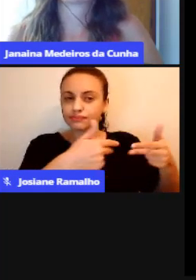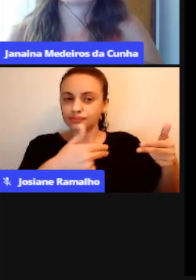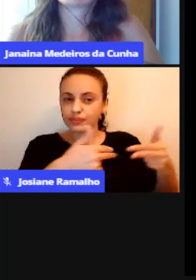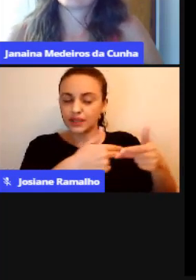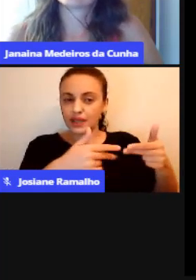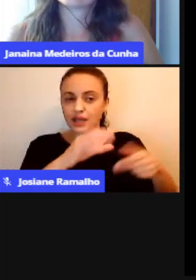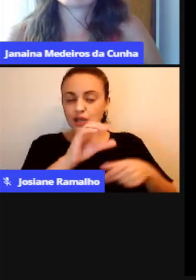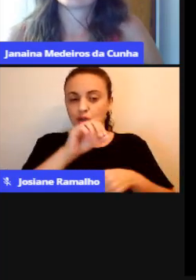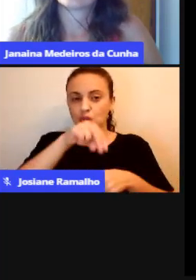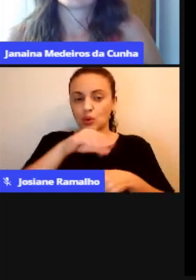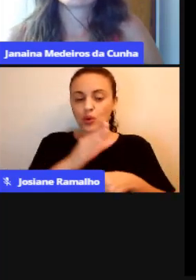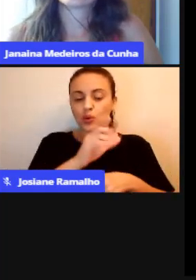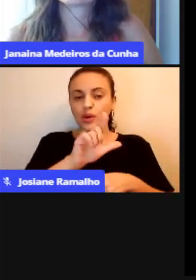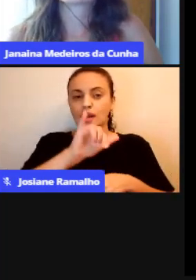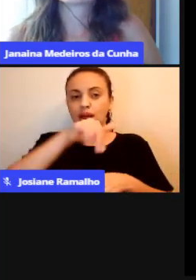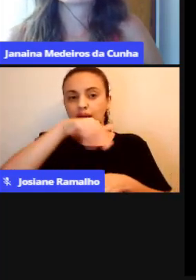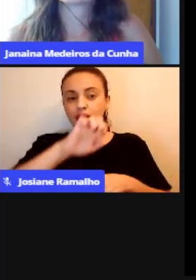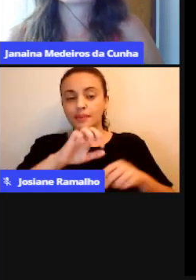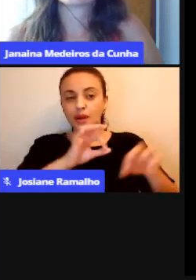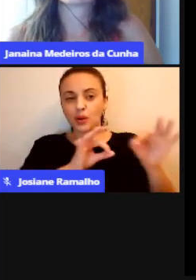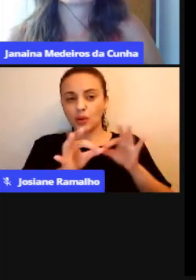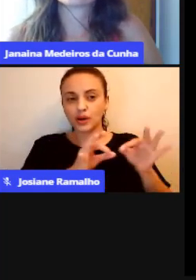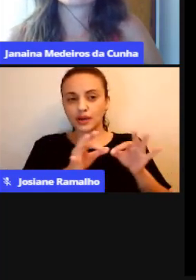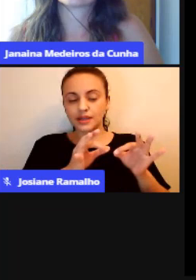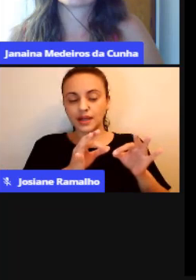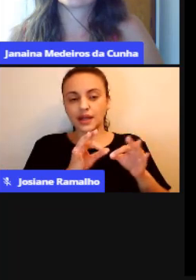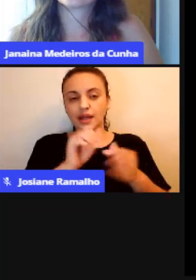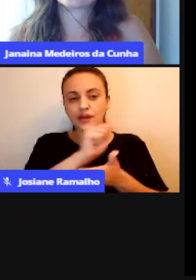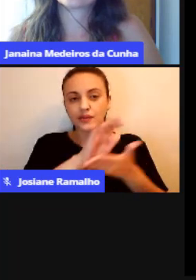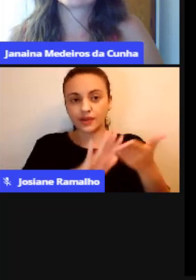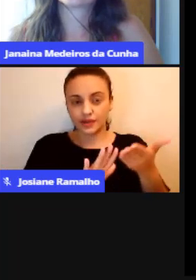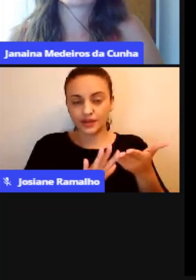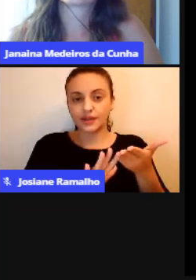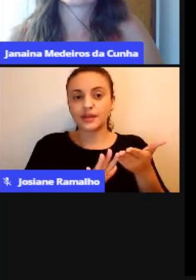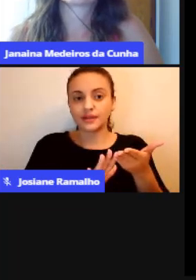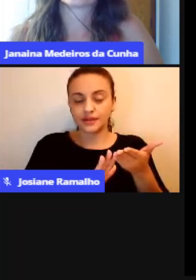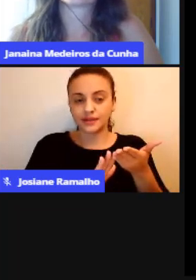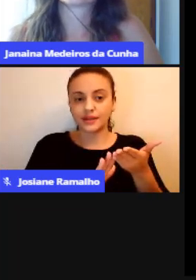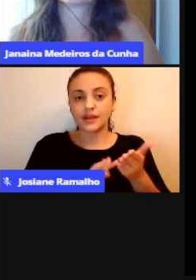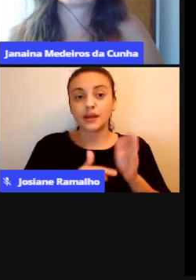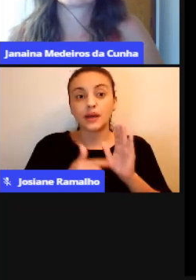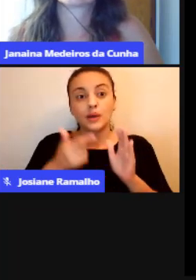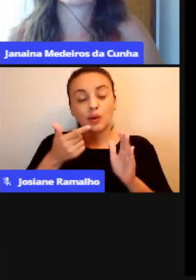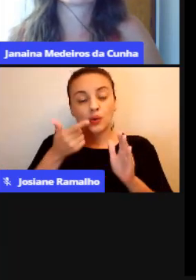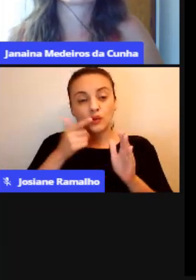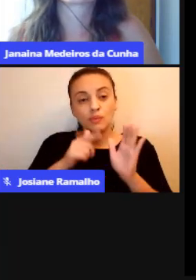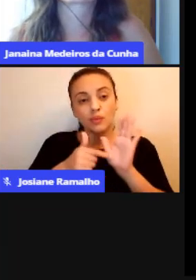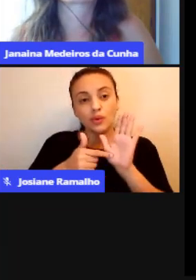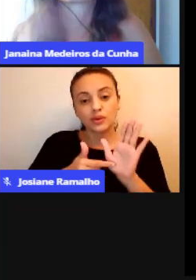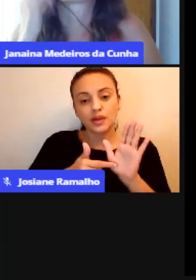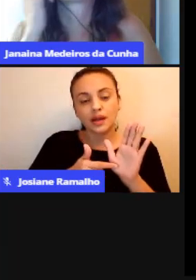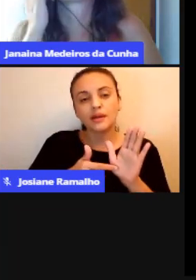de atividades que possam demonstrar o processo evolutivo da aprendizagem.